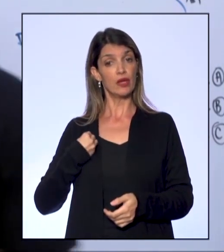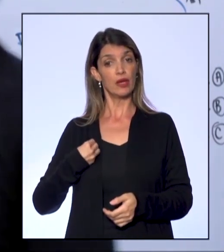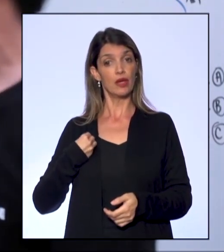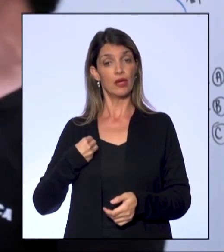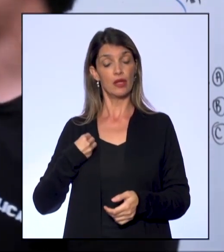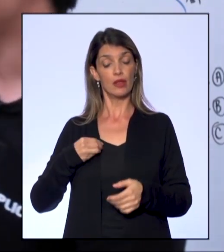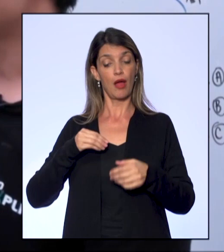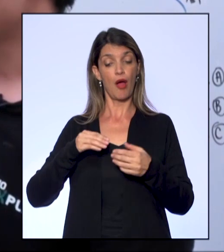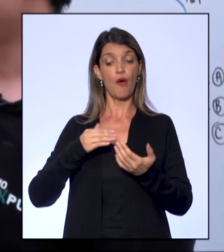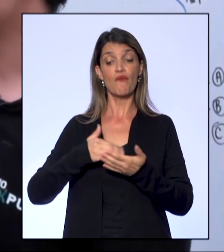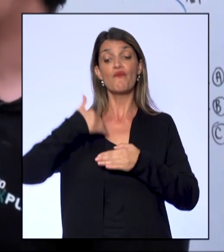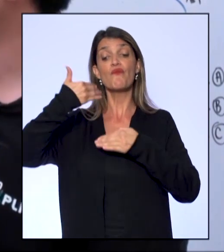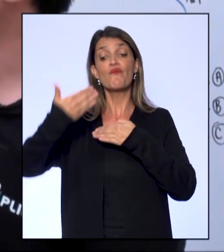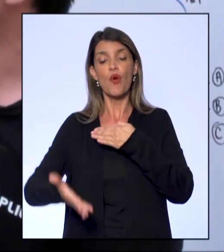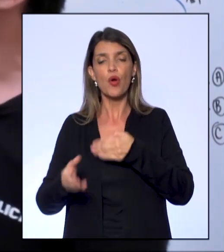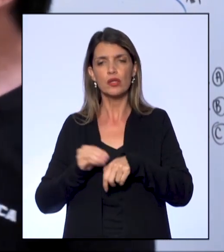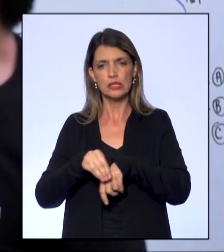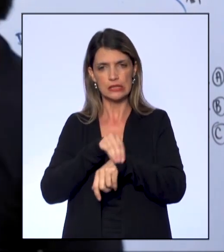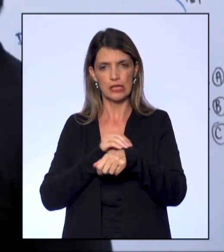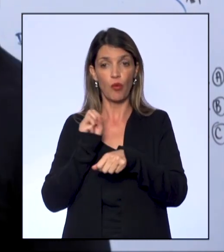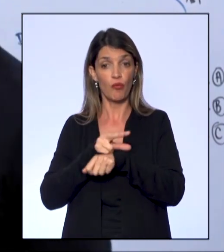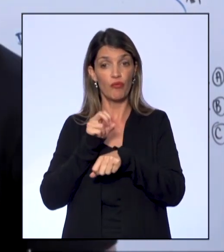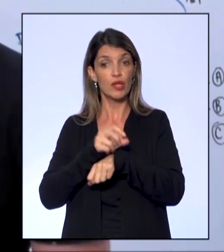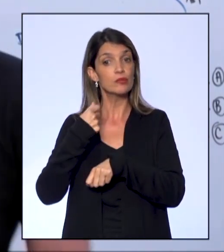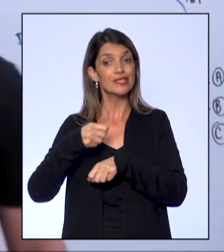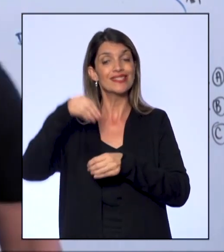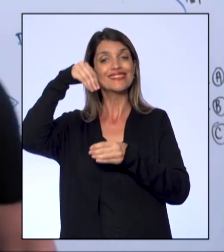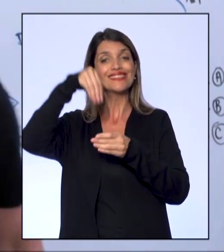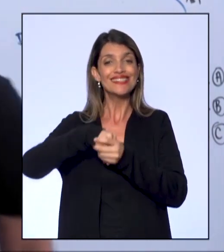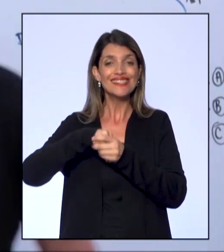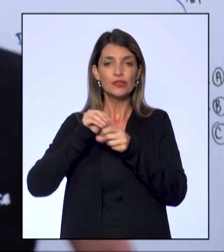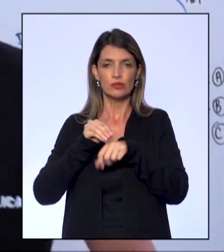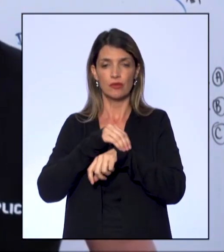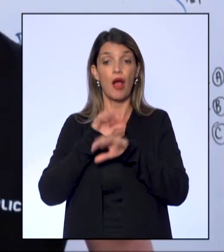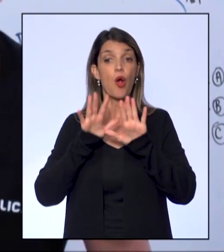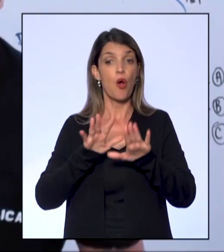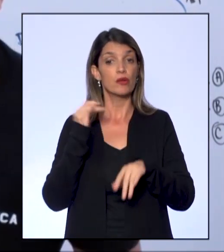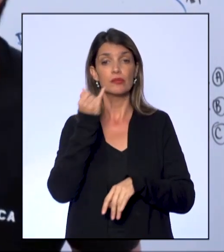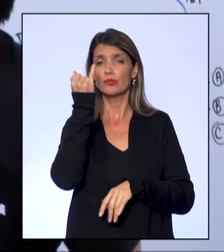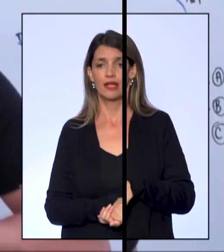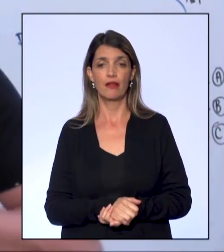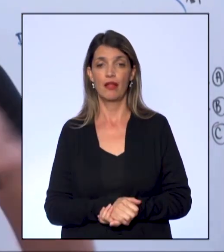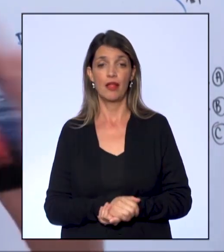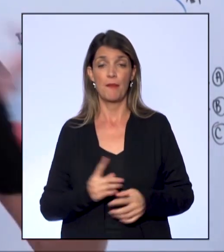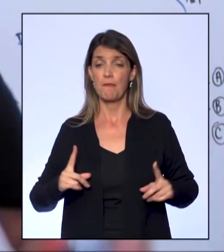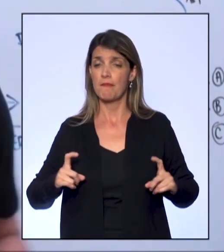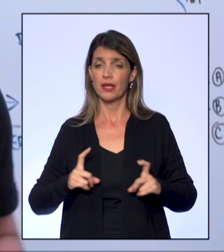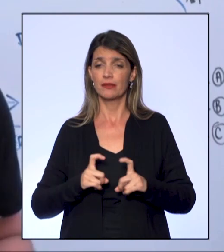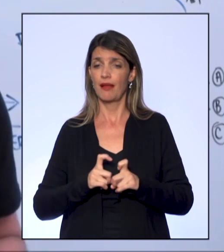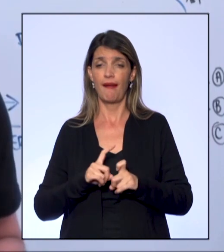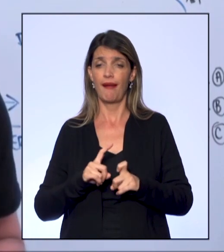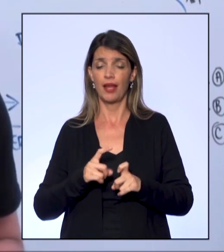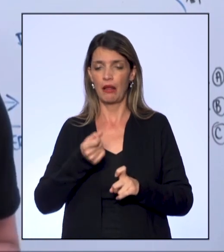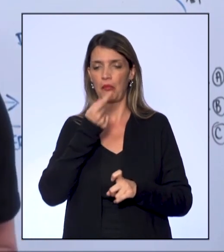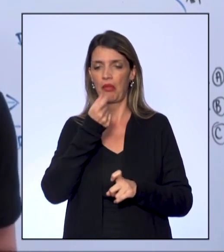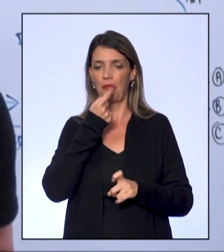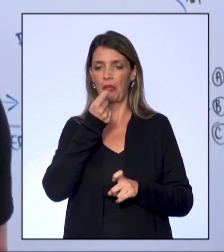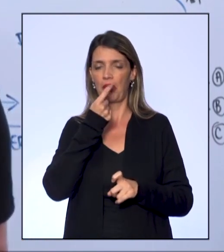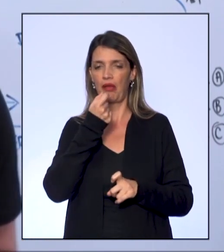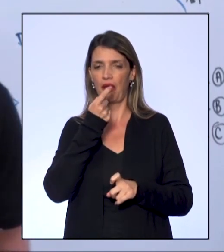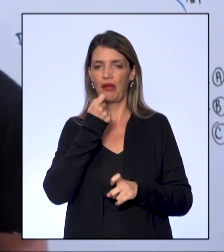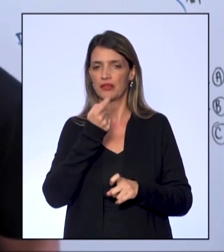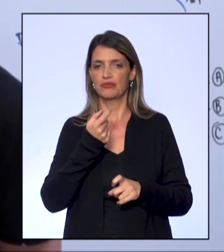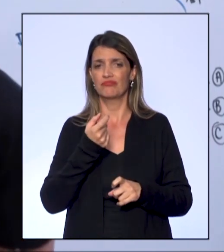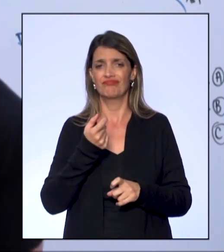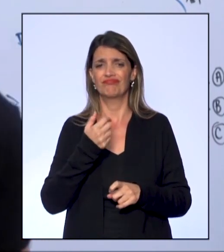ser dentro da célula, tá? Outra coisa, uma coisa muito importante que cai bastante, se em algum momento cair para vocês falando que o